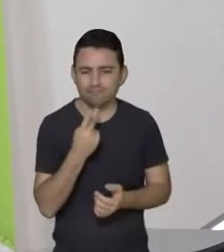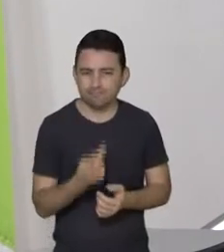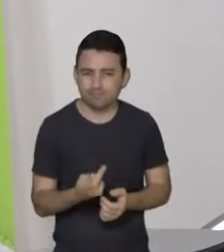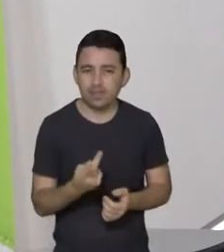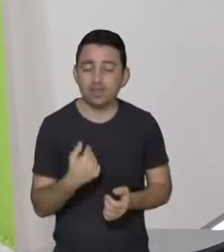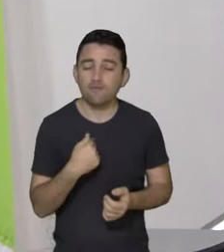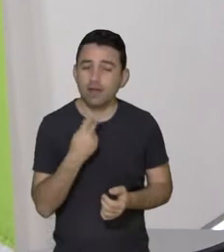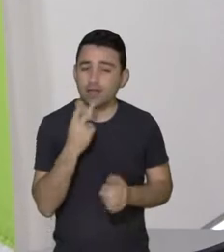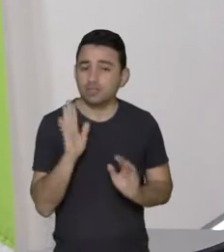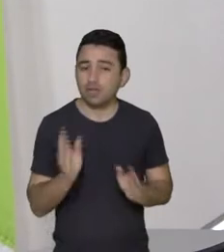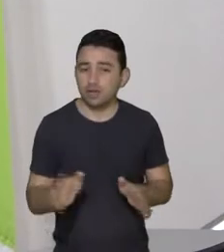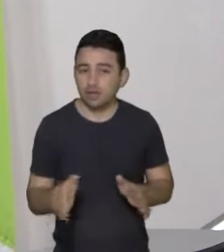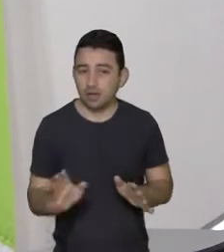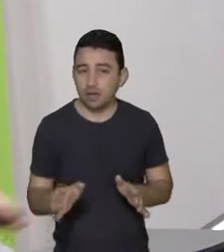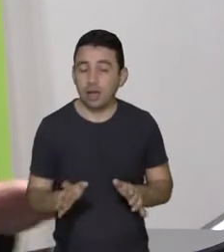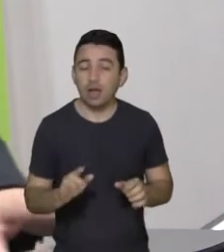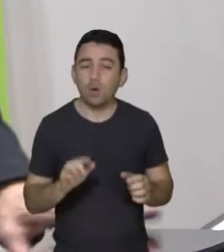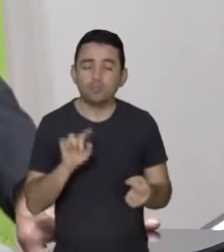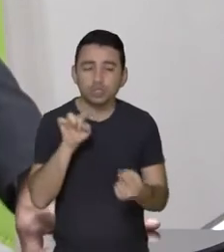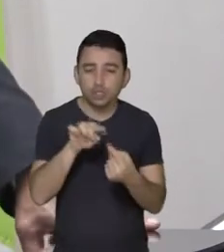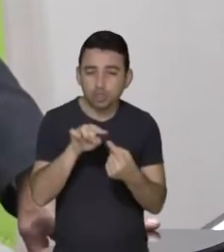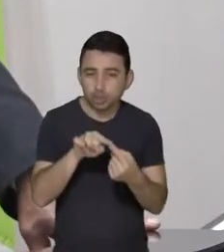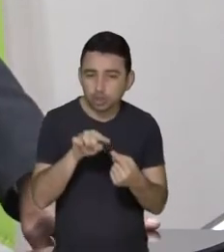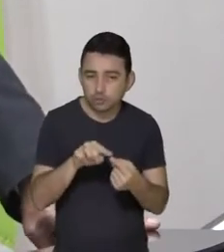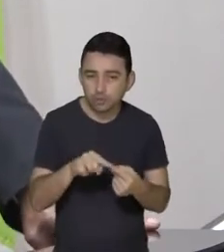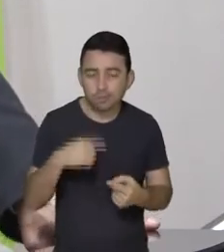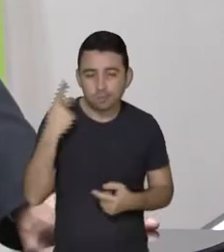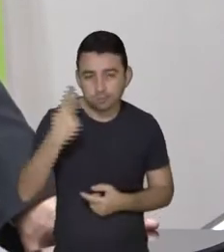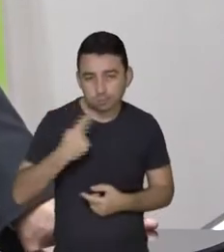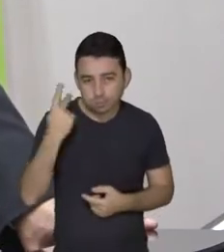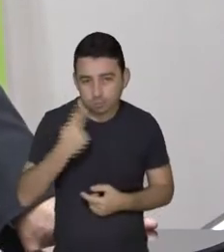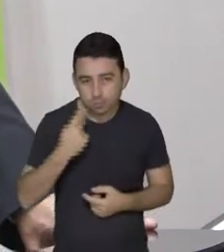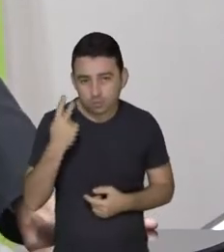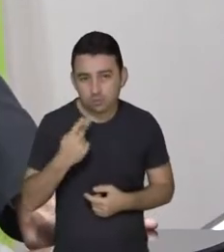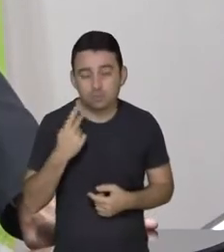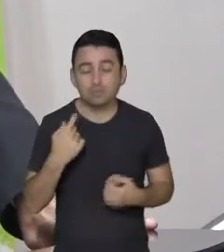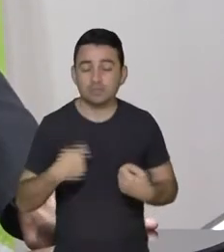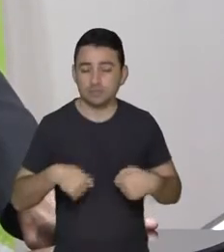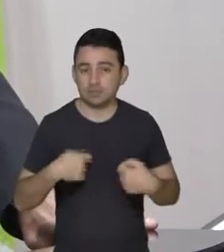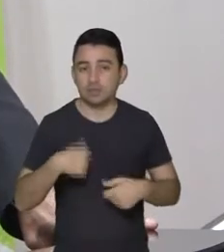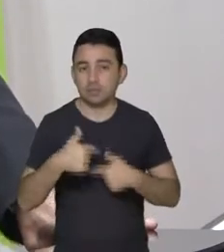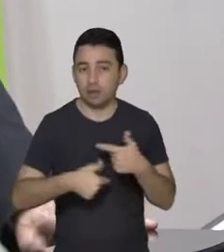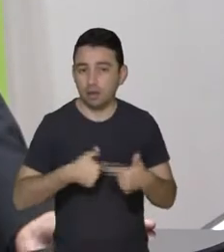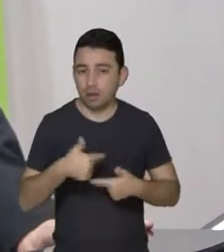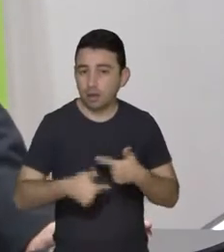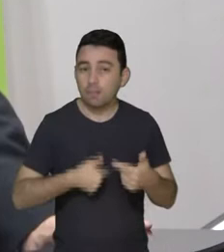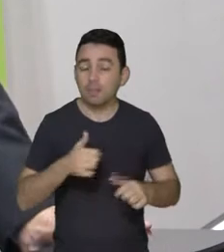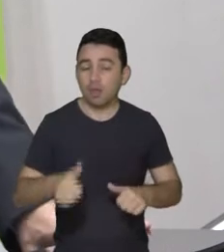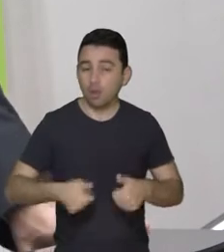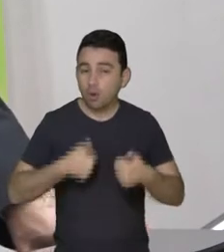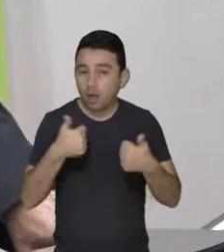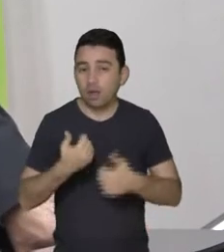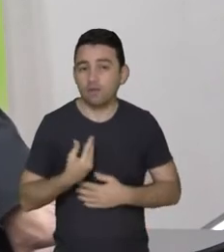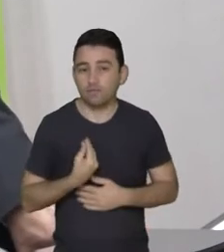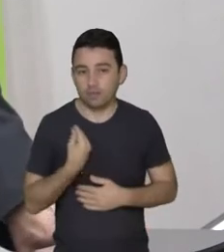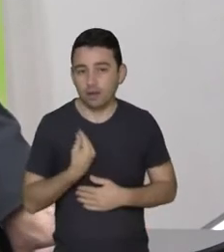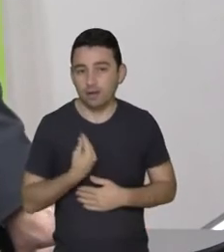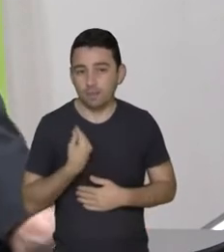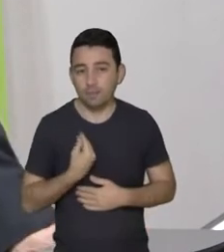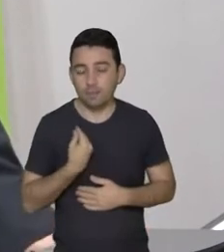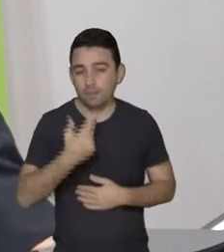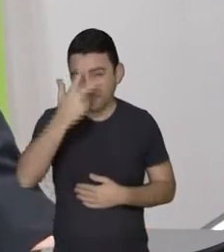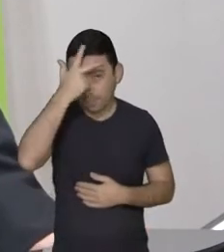a missão de estar na política temos que trabalhar para melhorar a vida das pessoas e tem muita coisa para melhorar